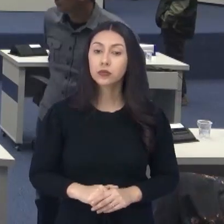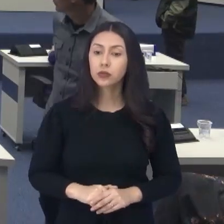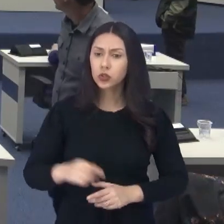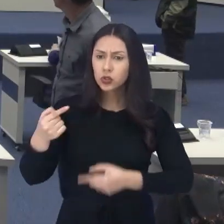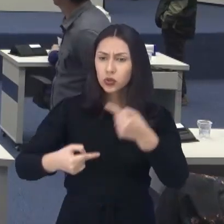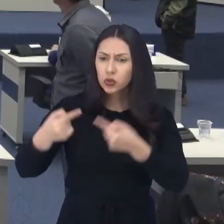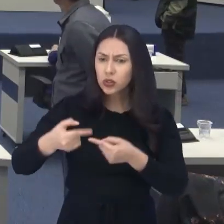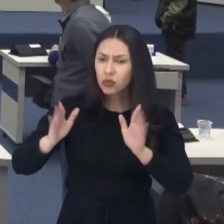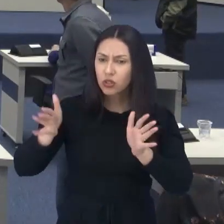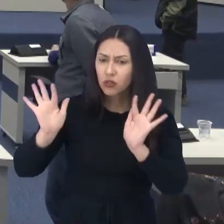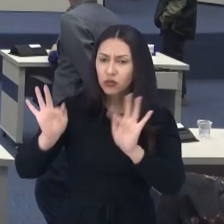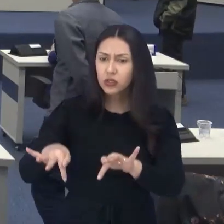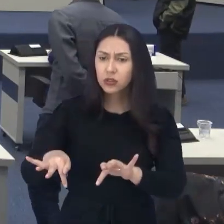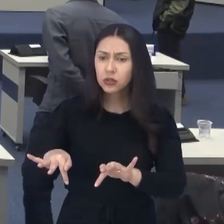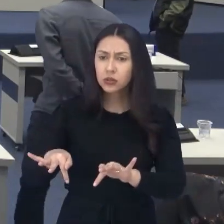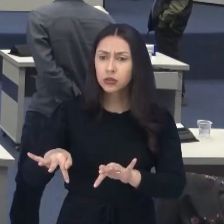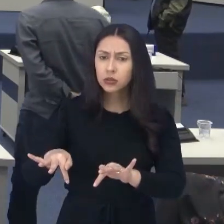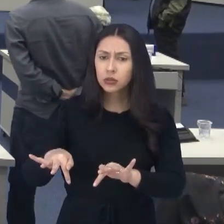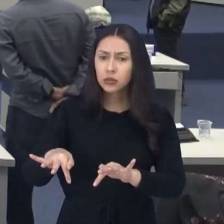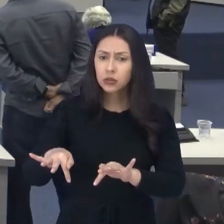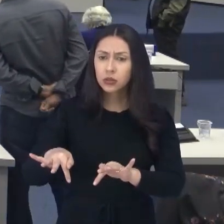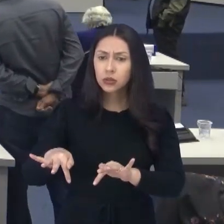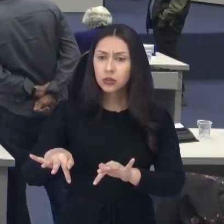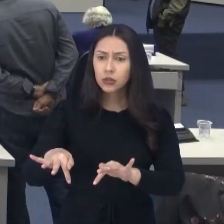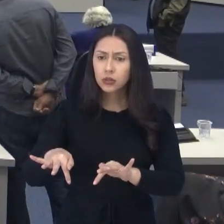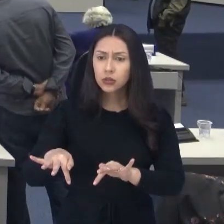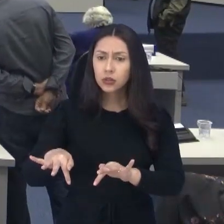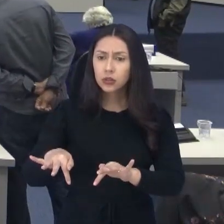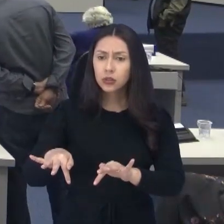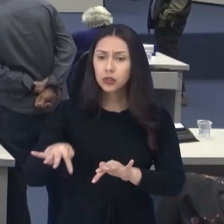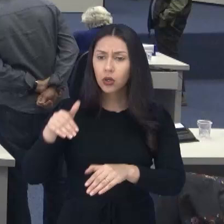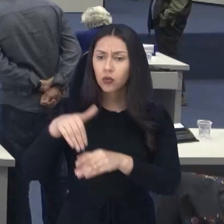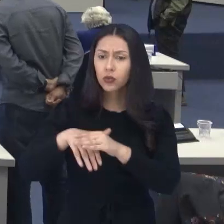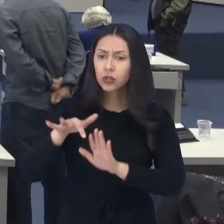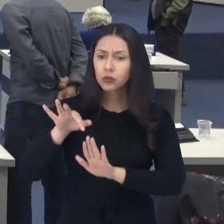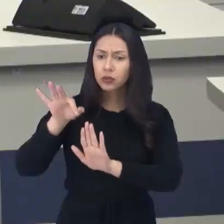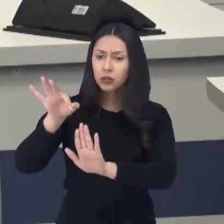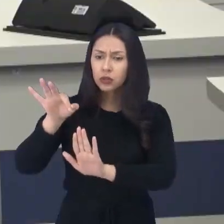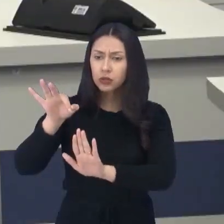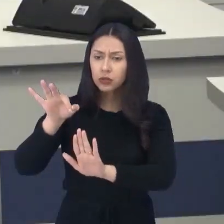discussão? Já, né? É encaminhamento?